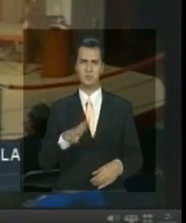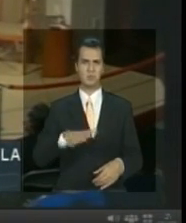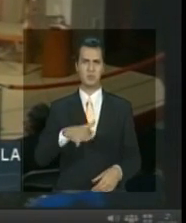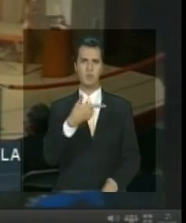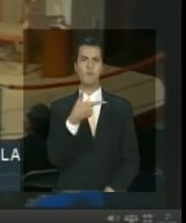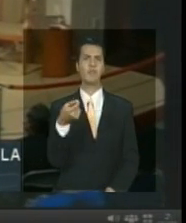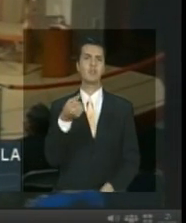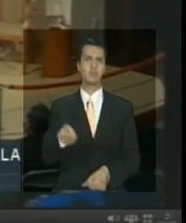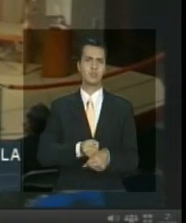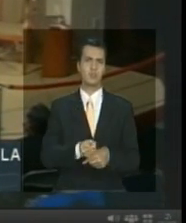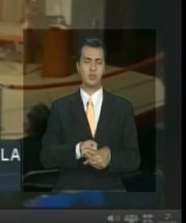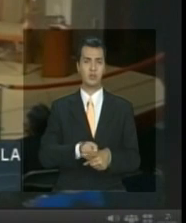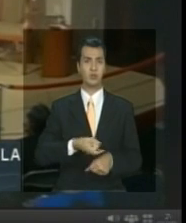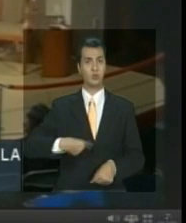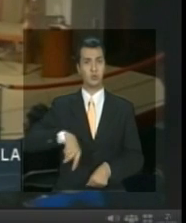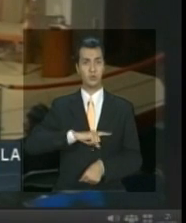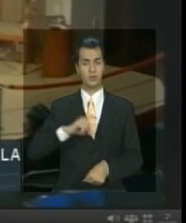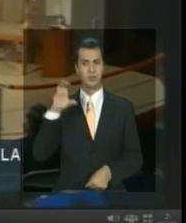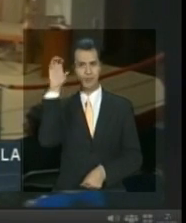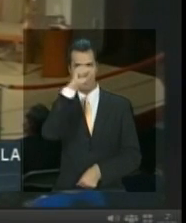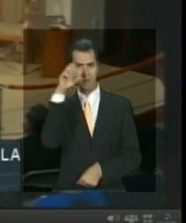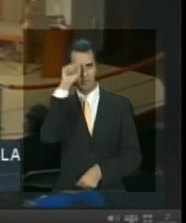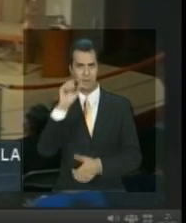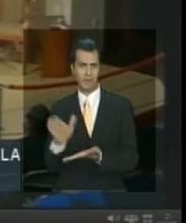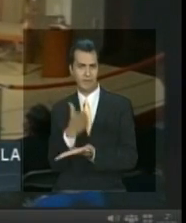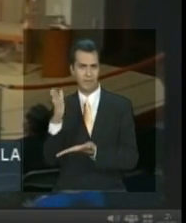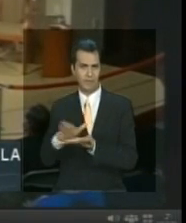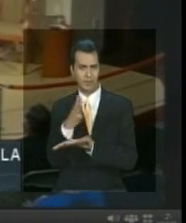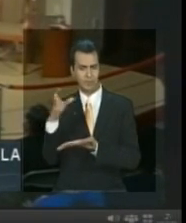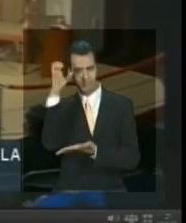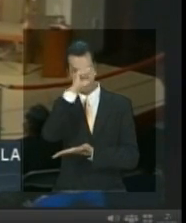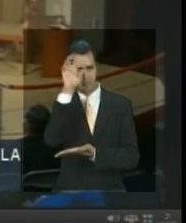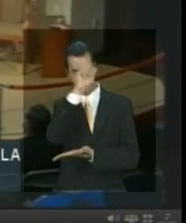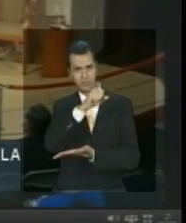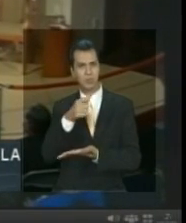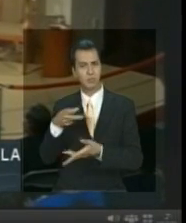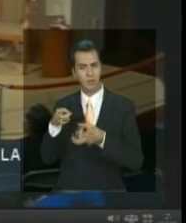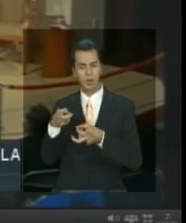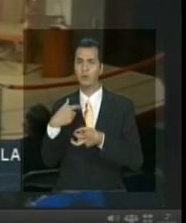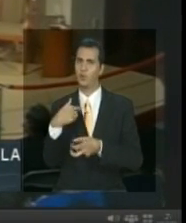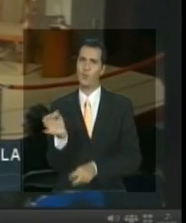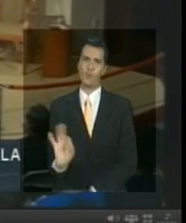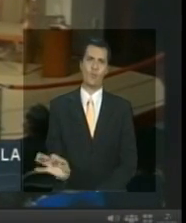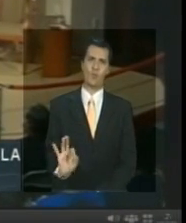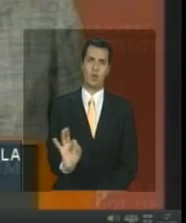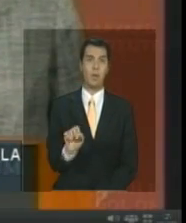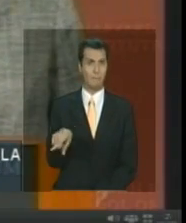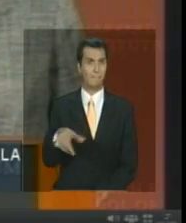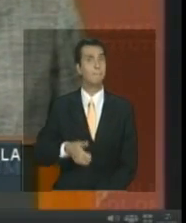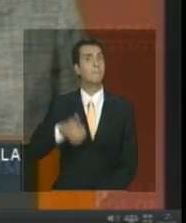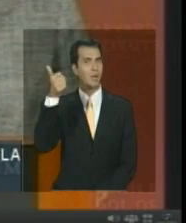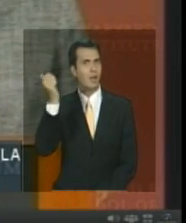livros, é possível aprender nos livros, eu acho que é um jeito melhor de aprender até,